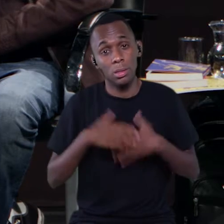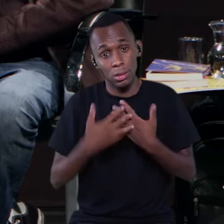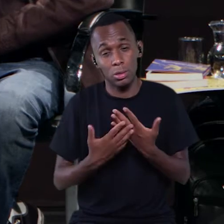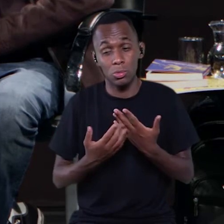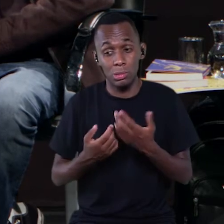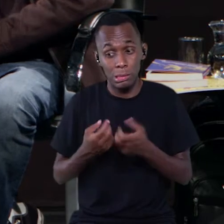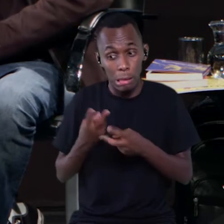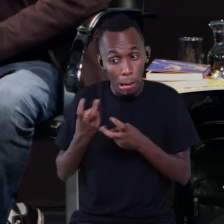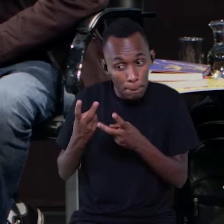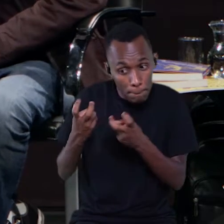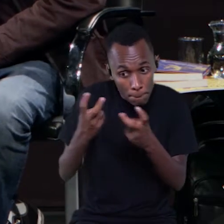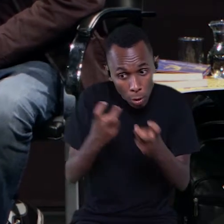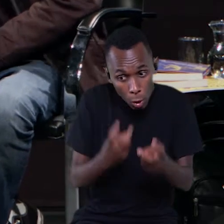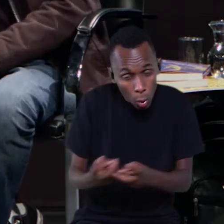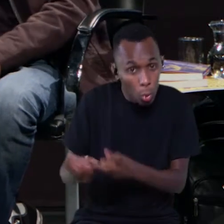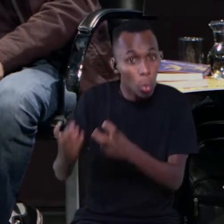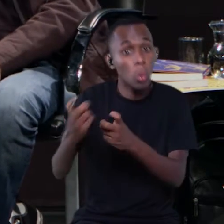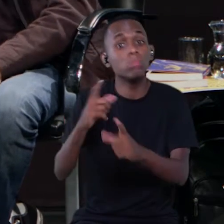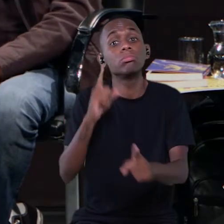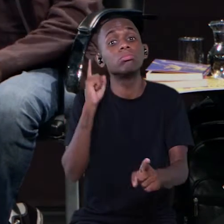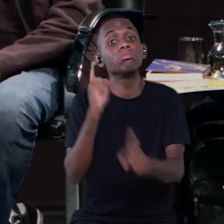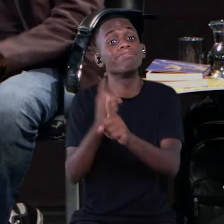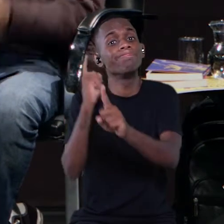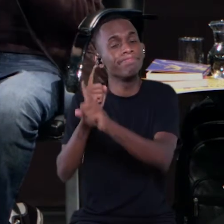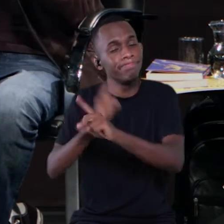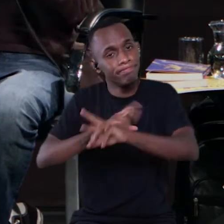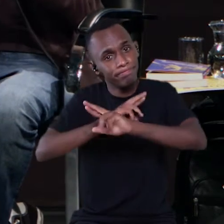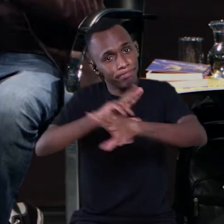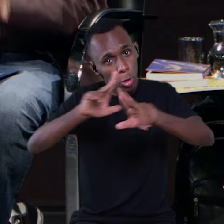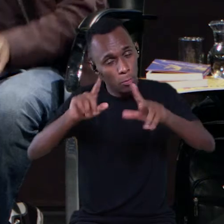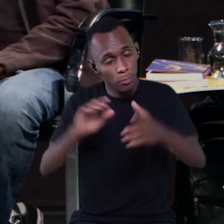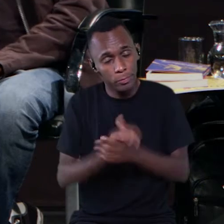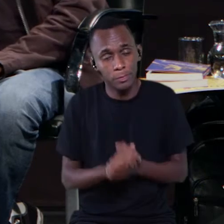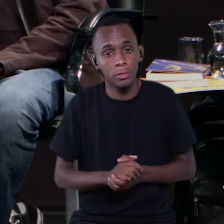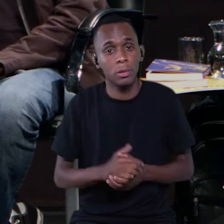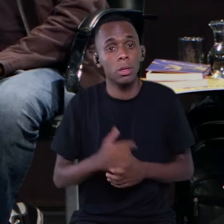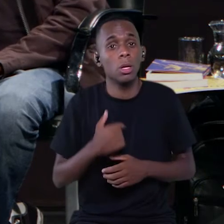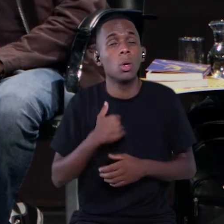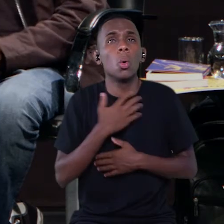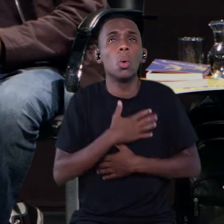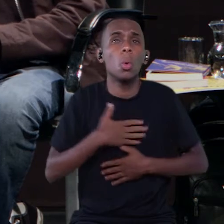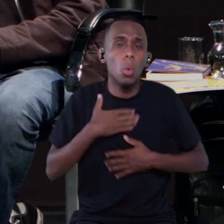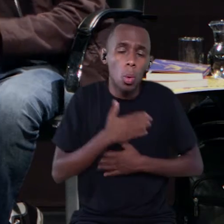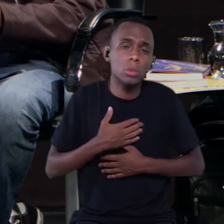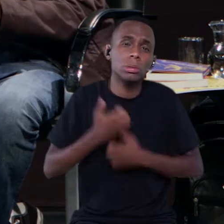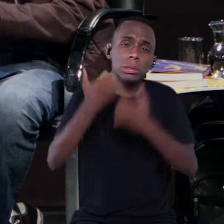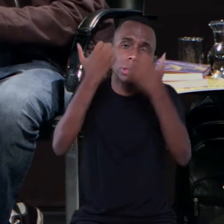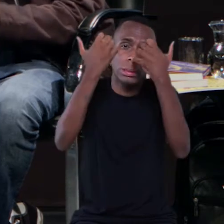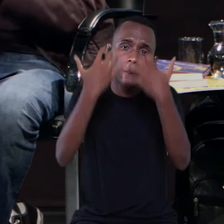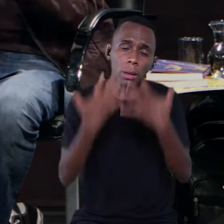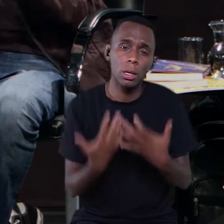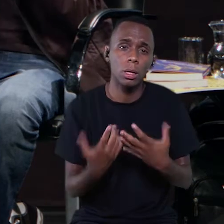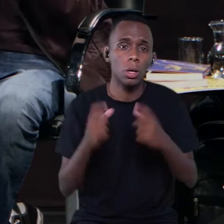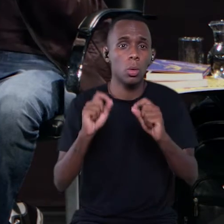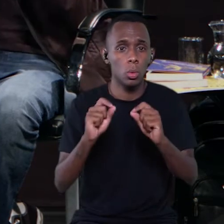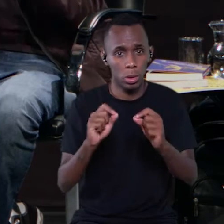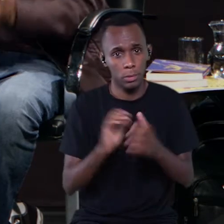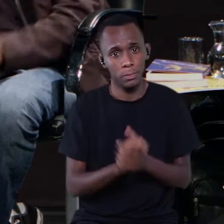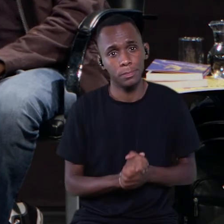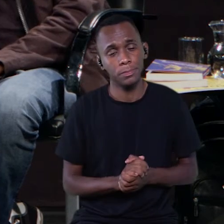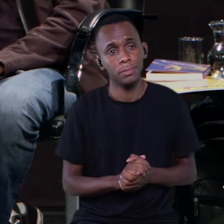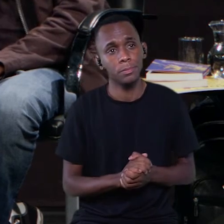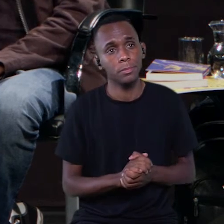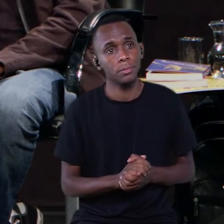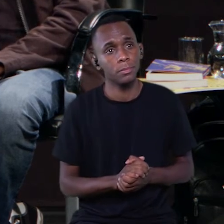gente escava, há muito o que conhecer. Eu gosto de partir de uma expressão que, para mim, é muito cara, para detonar um pouco as